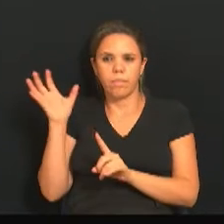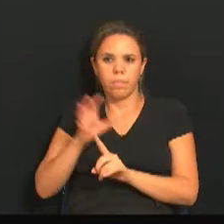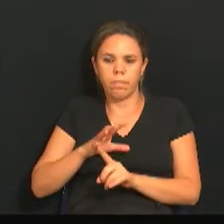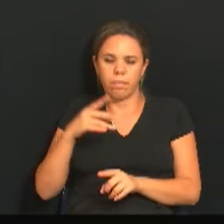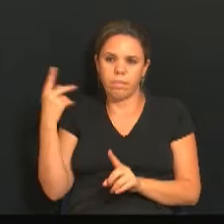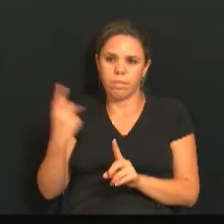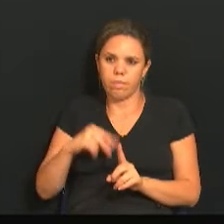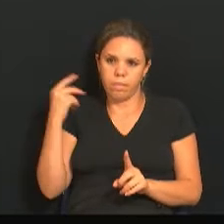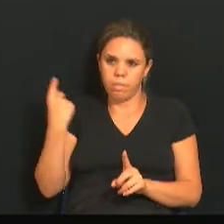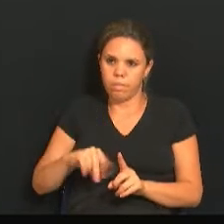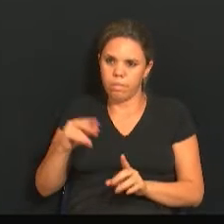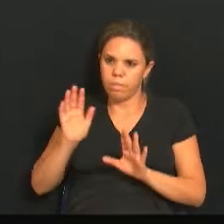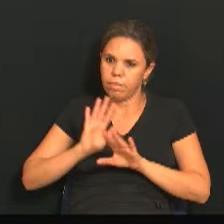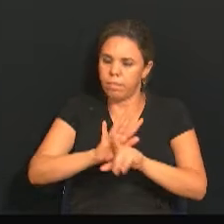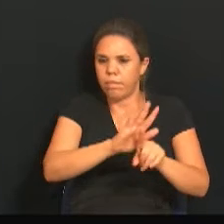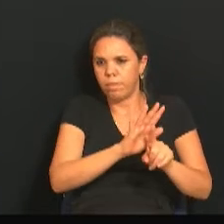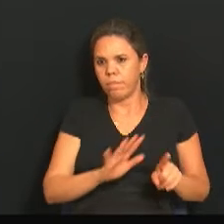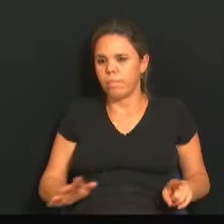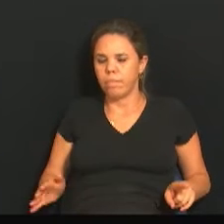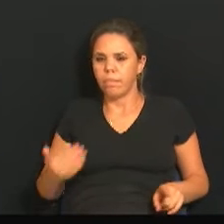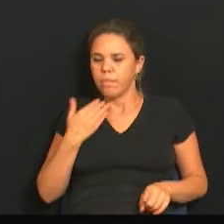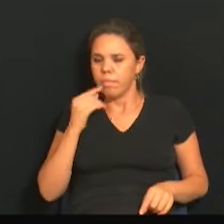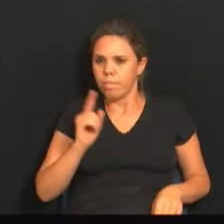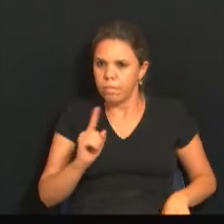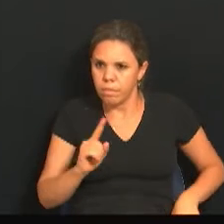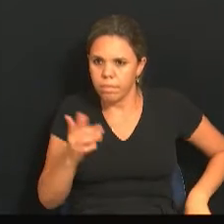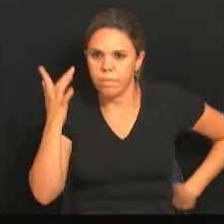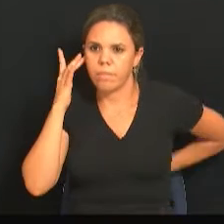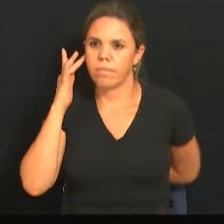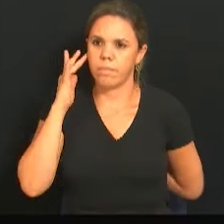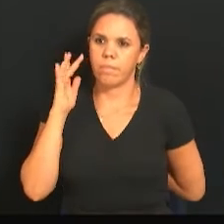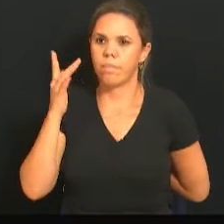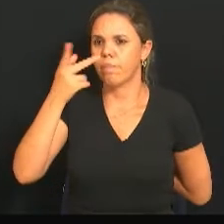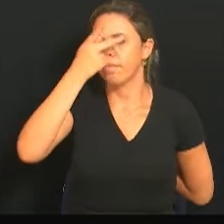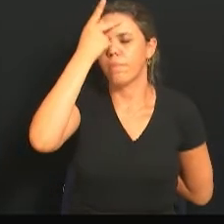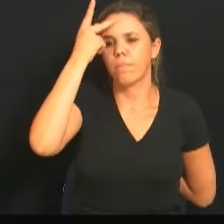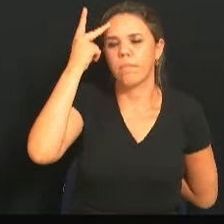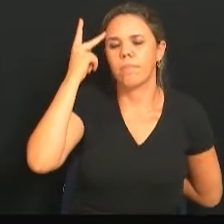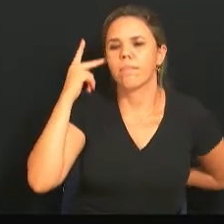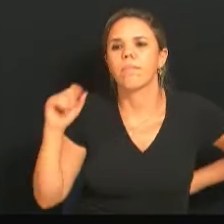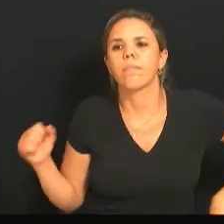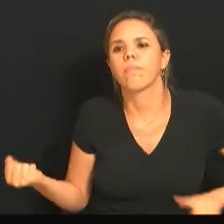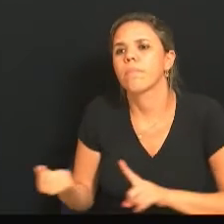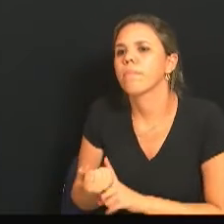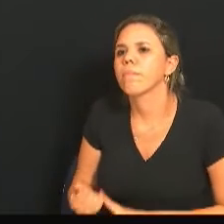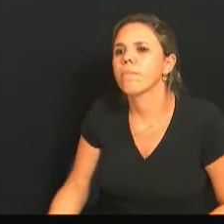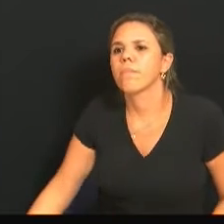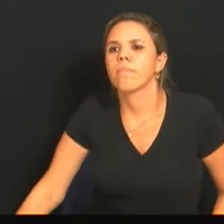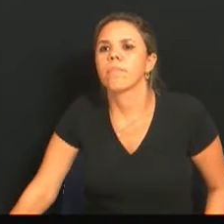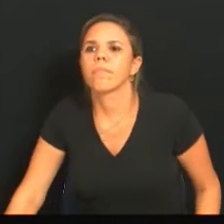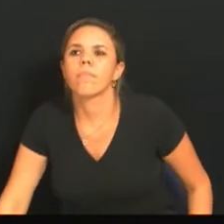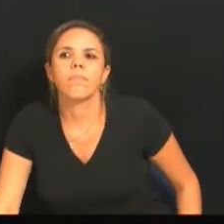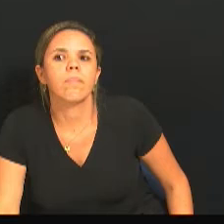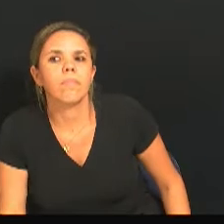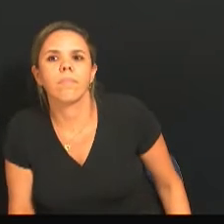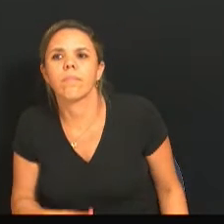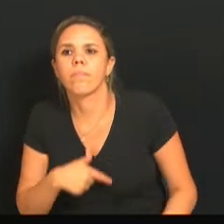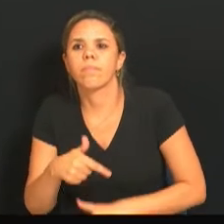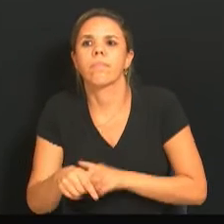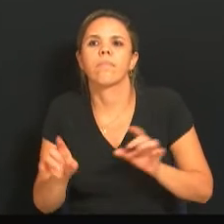batendo, empurrando. Não, eu acho que o pessoal da área social que está aí tem que fazer um grande trabalho